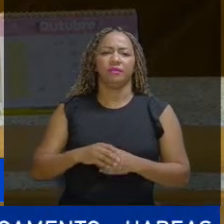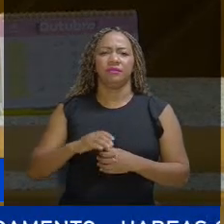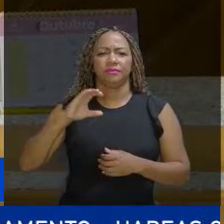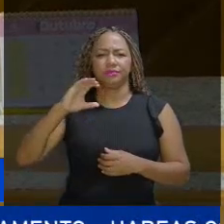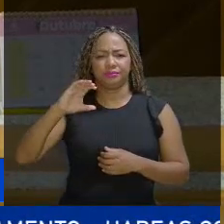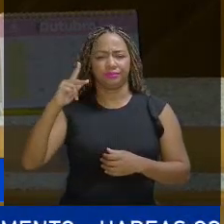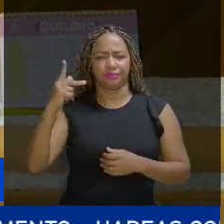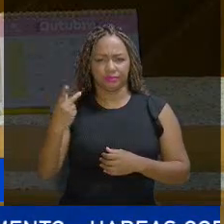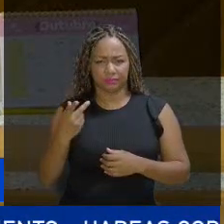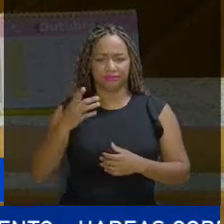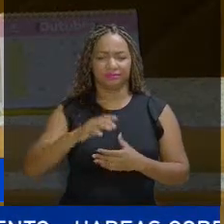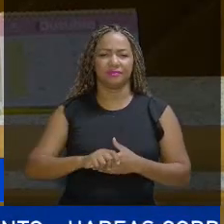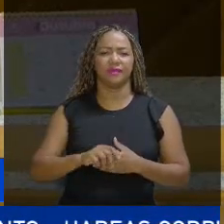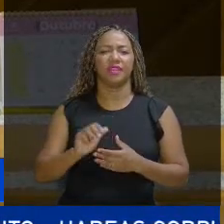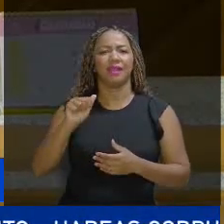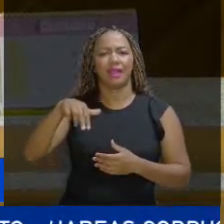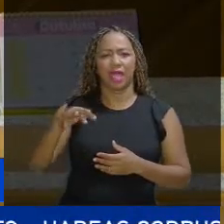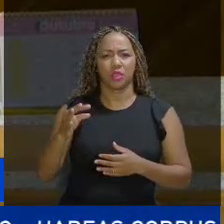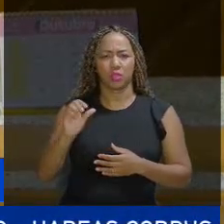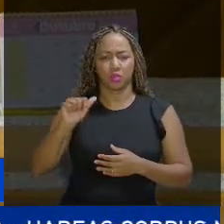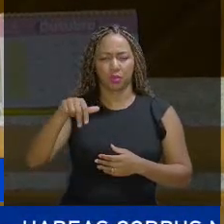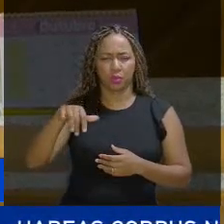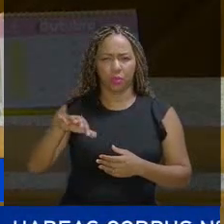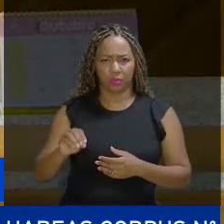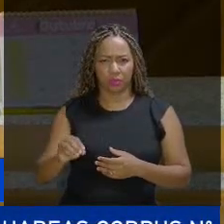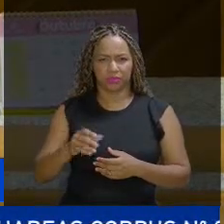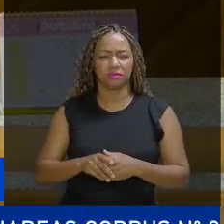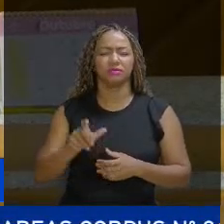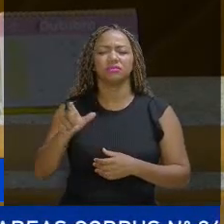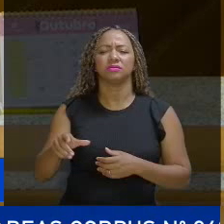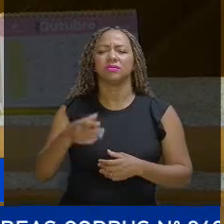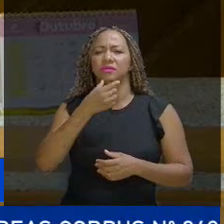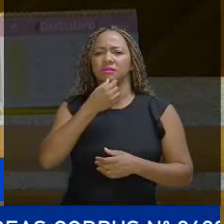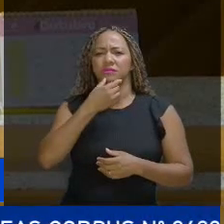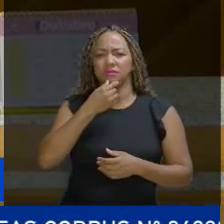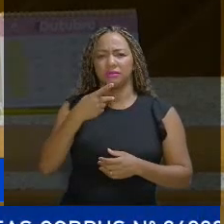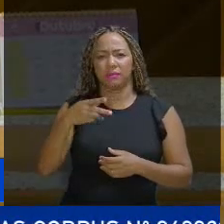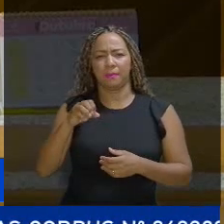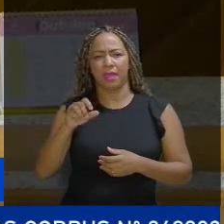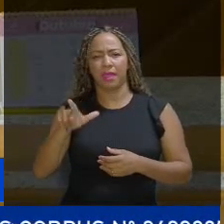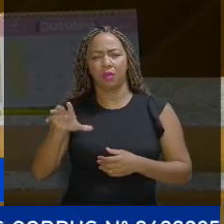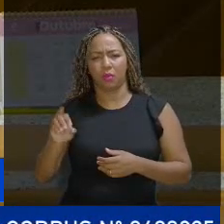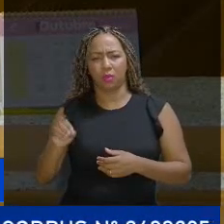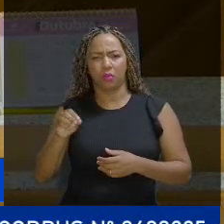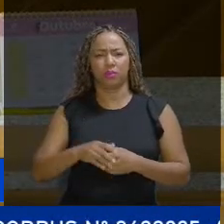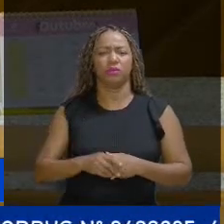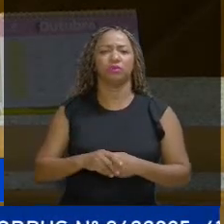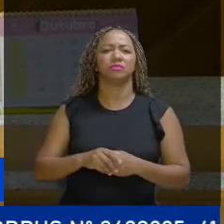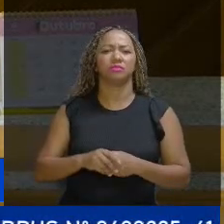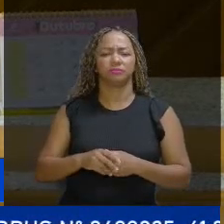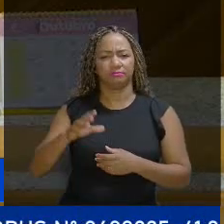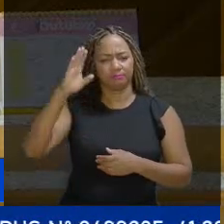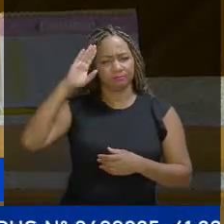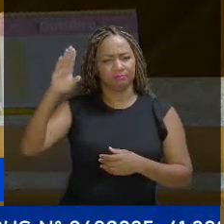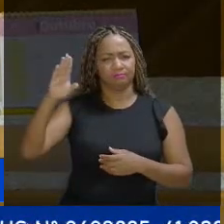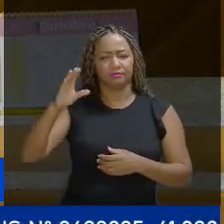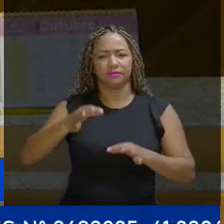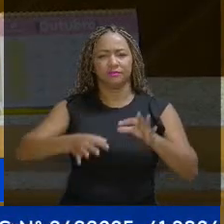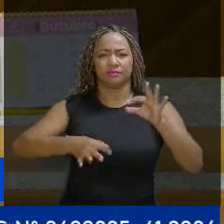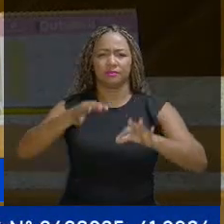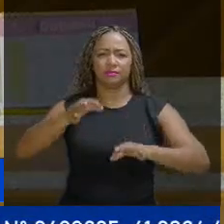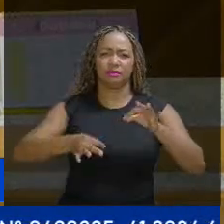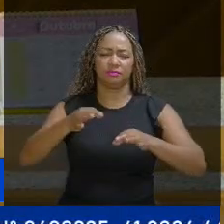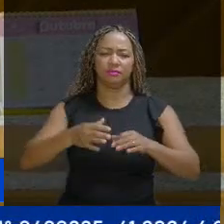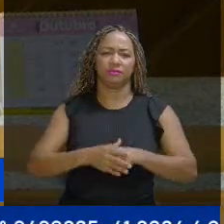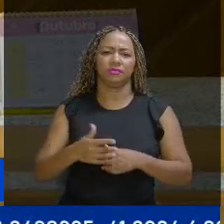por Antônio Targino de Souza Neto em favor de Paulo Paranaguá Lima da Silva, apontando como autoridade coatora o juiz